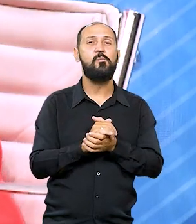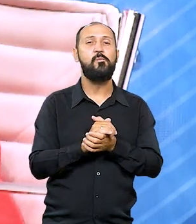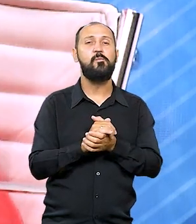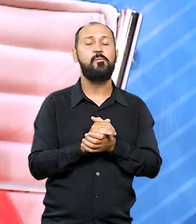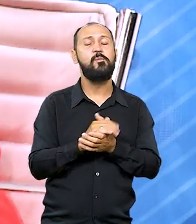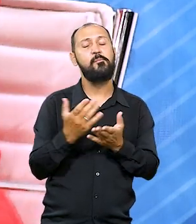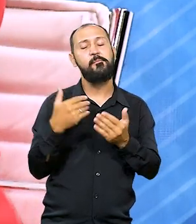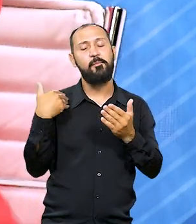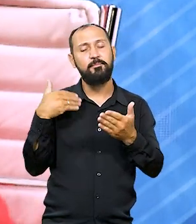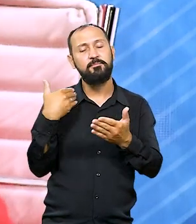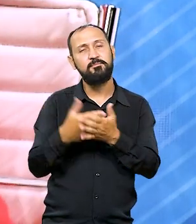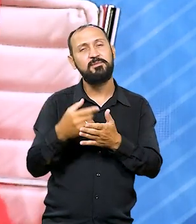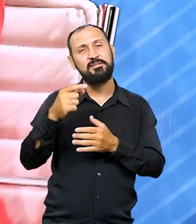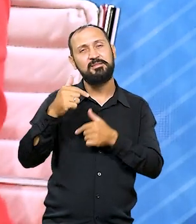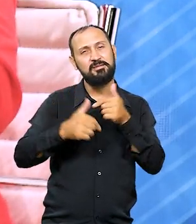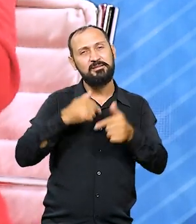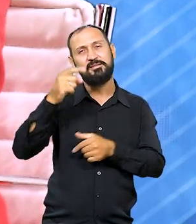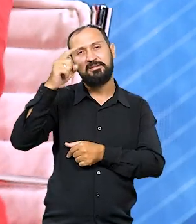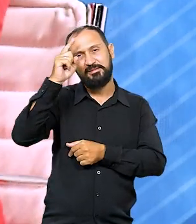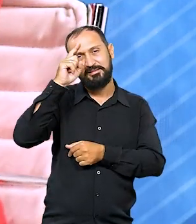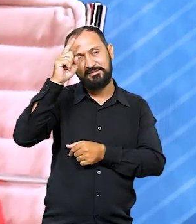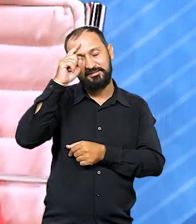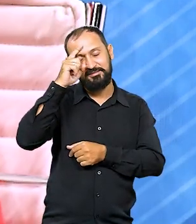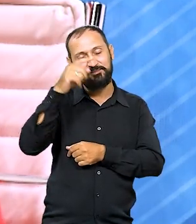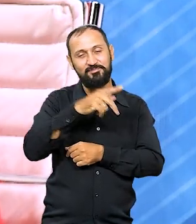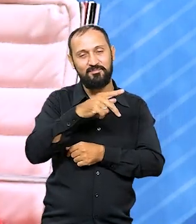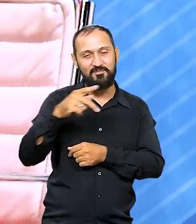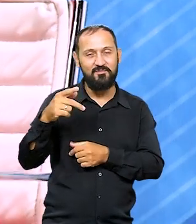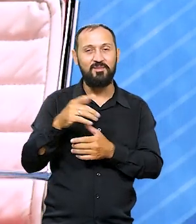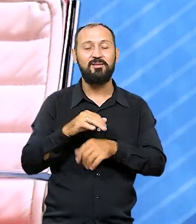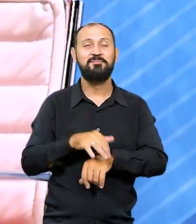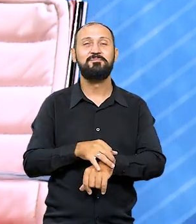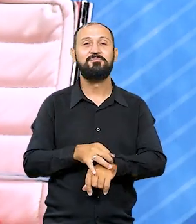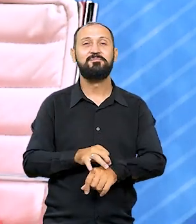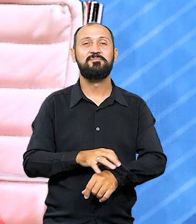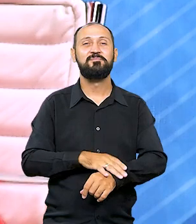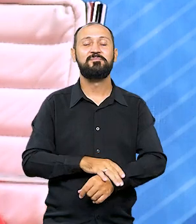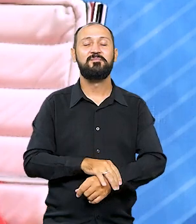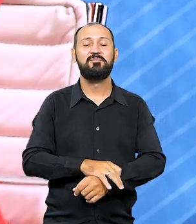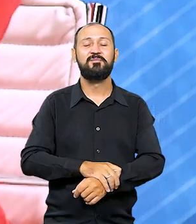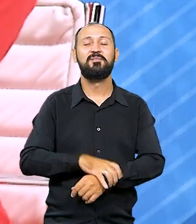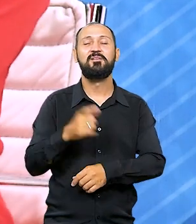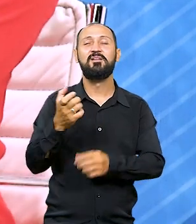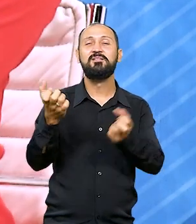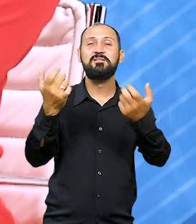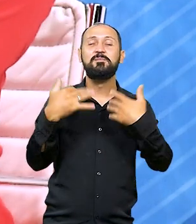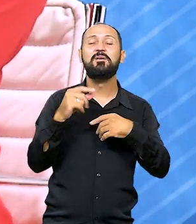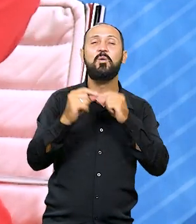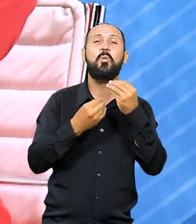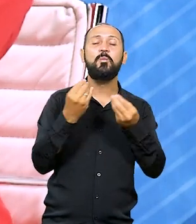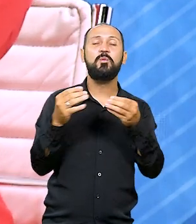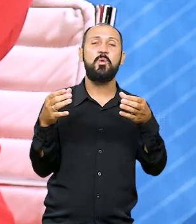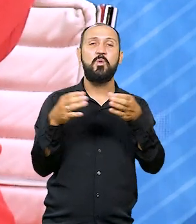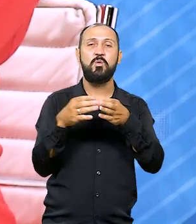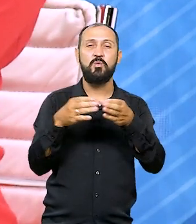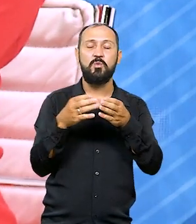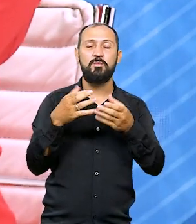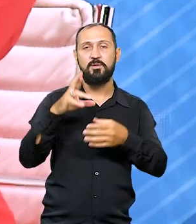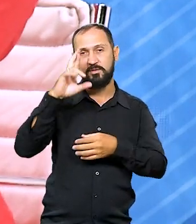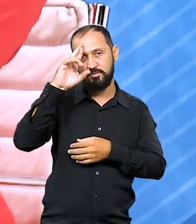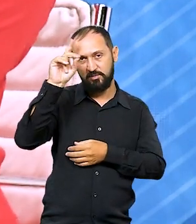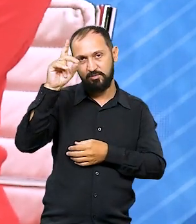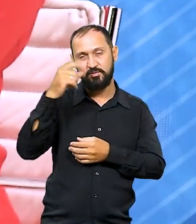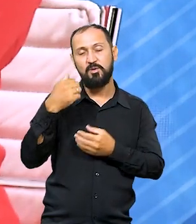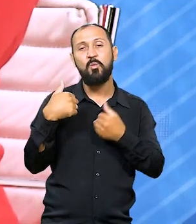Trabalhista, né? Que vem trabalhando aí, né, dioturnamente, como diz o nosso presidente Bito. Eu queria que você falasse para a gente como é